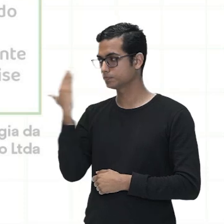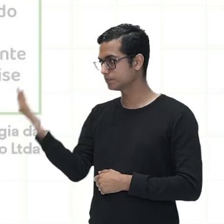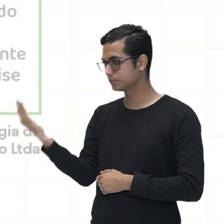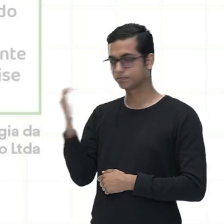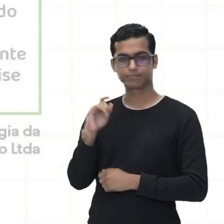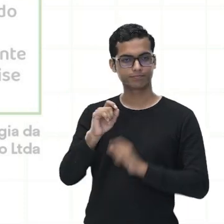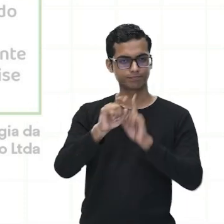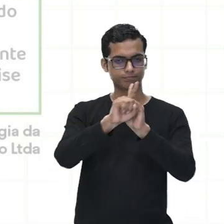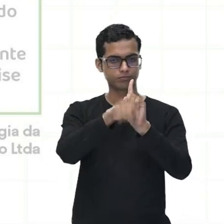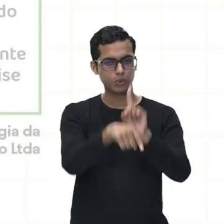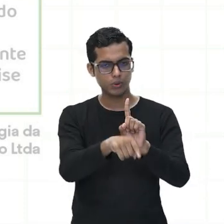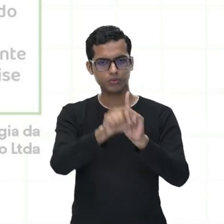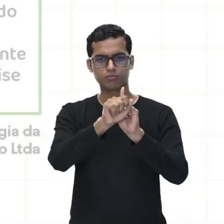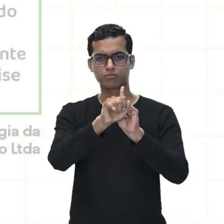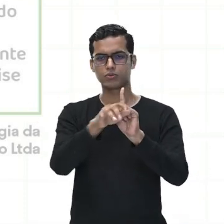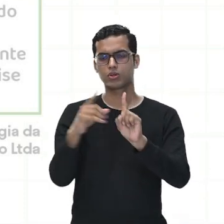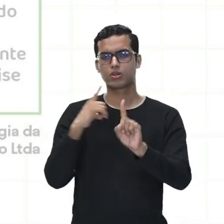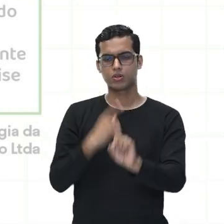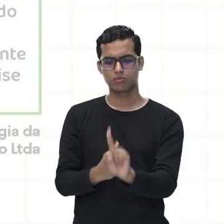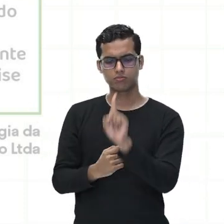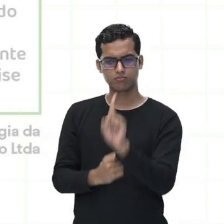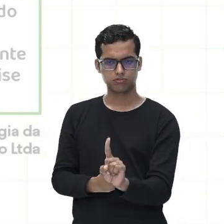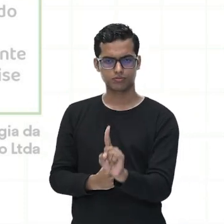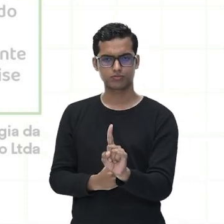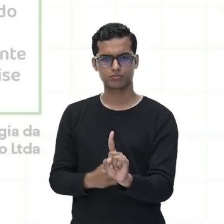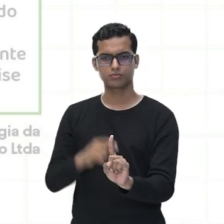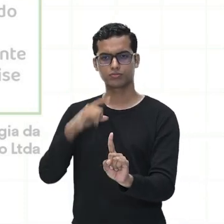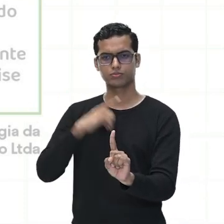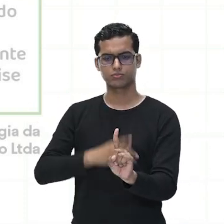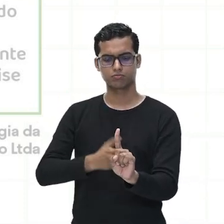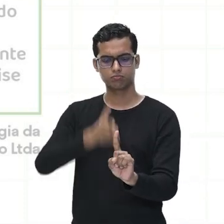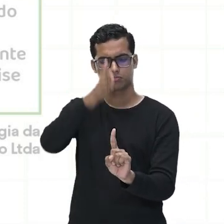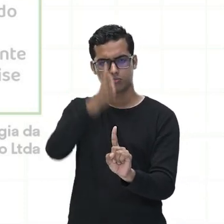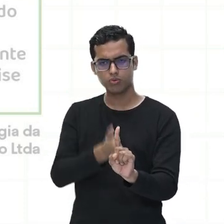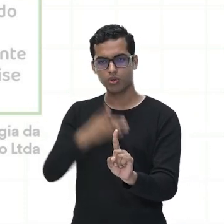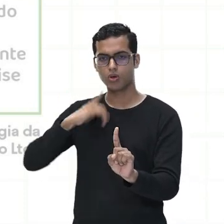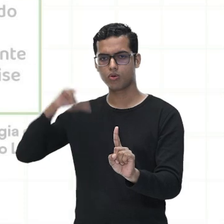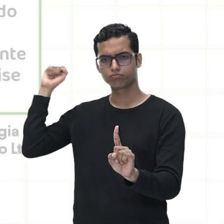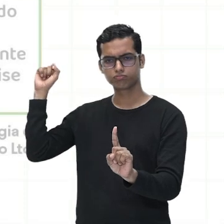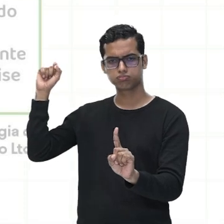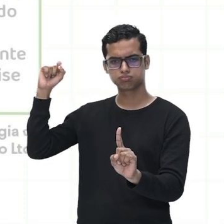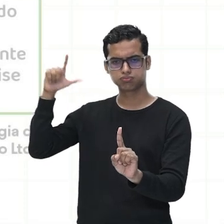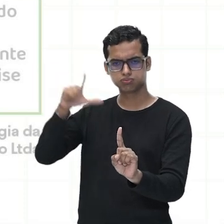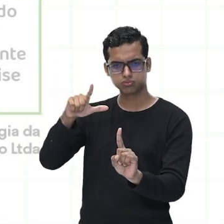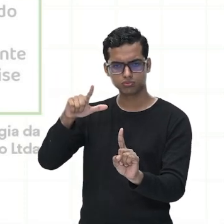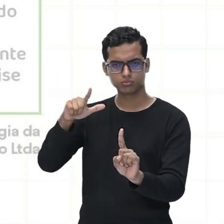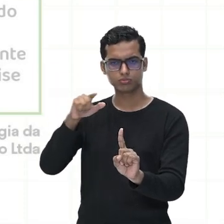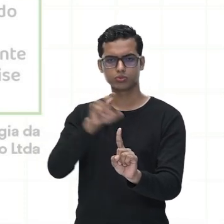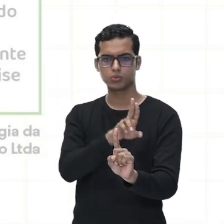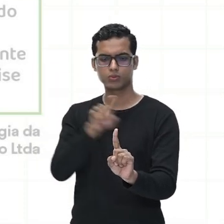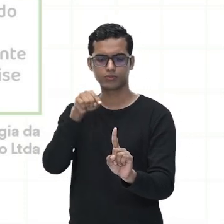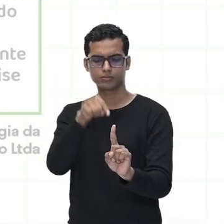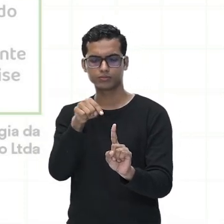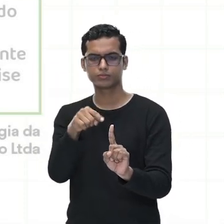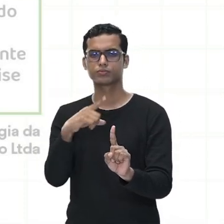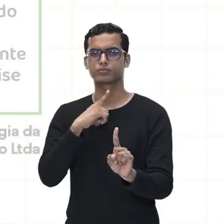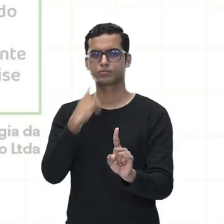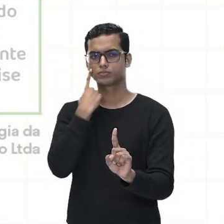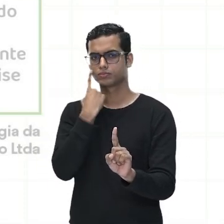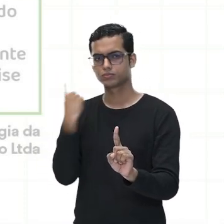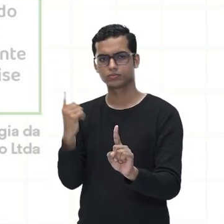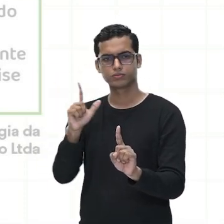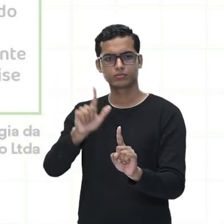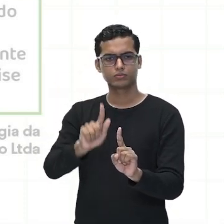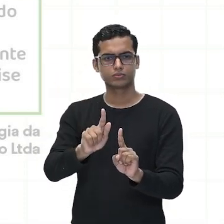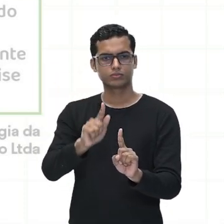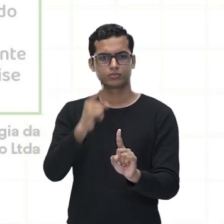formada por uma vara posicionada na vertical do solo. O nome dessa vara, observem